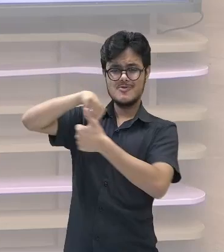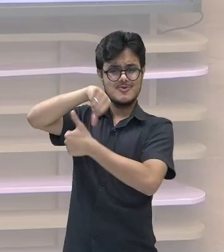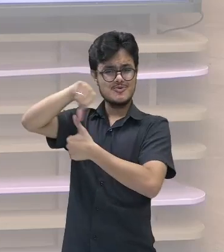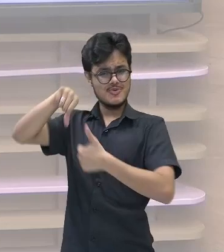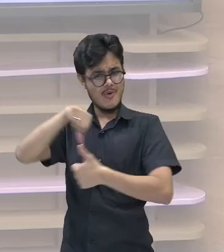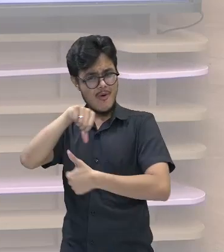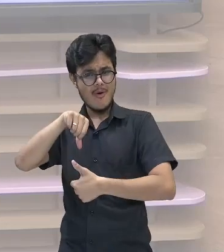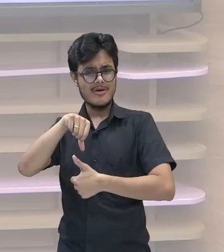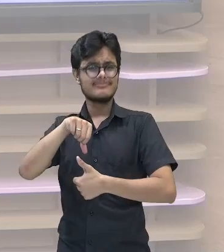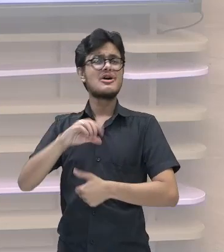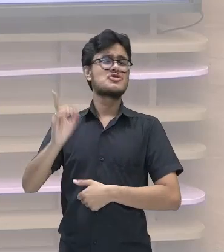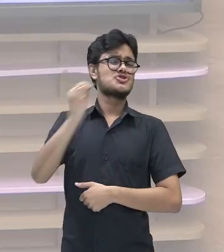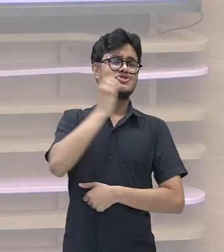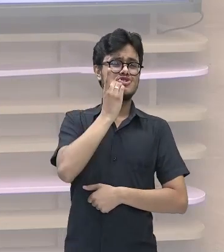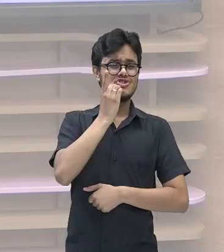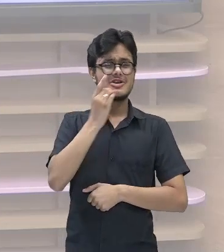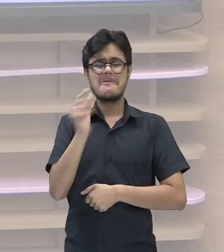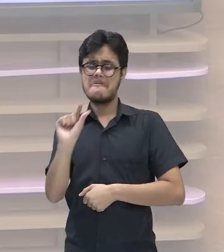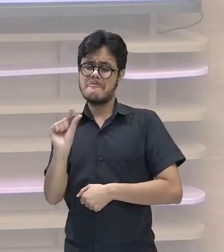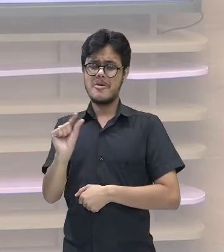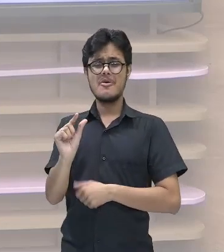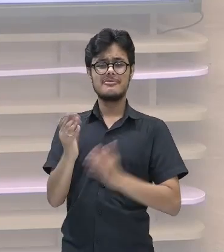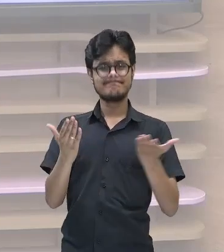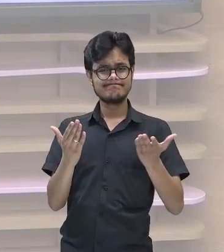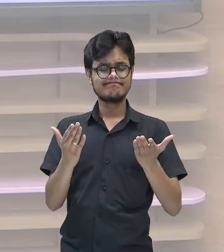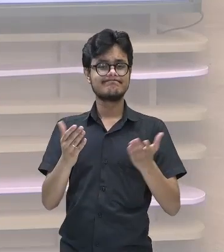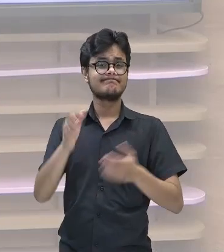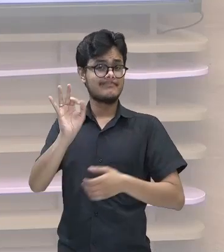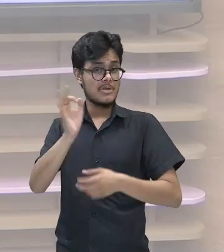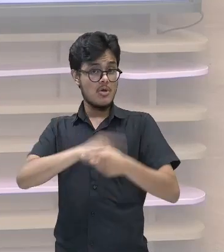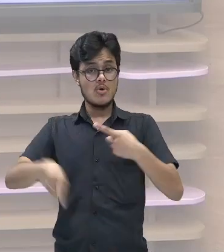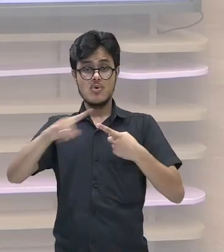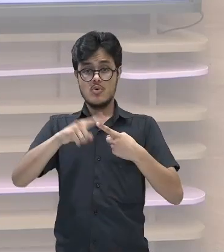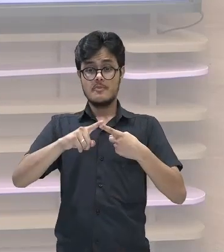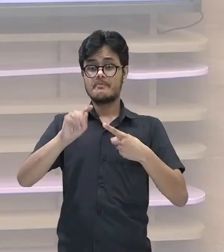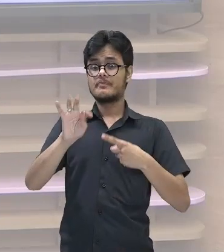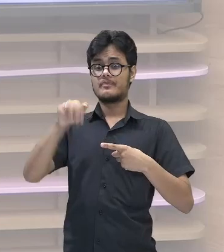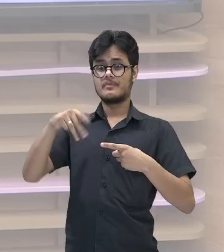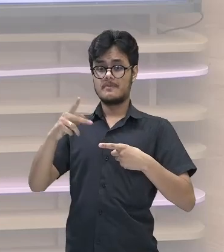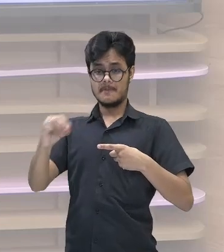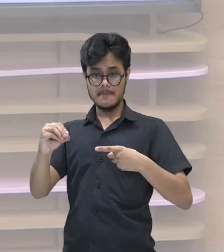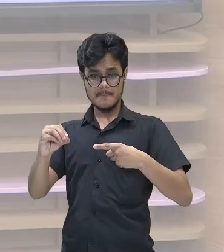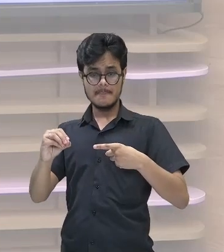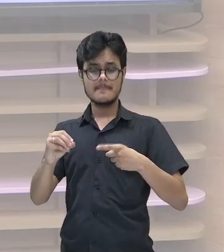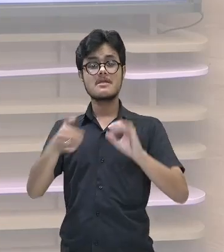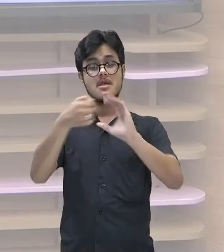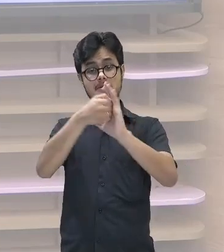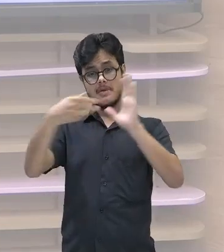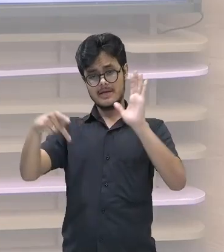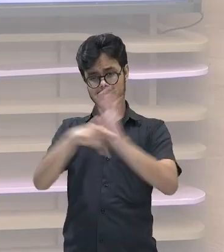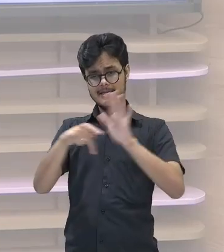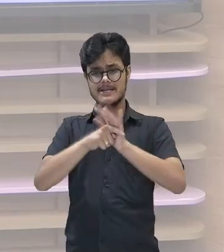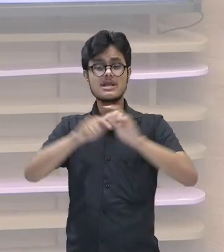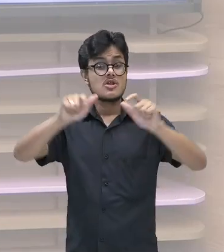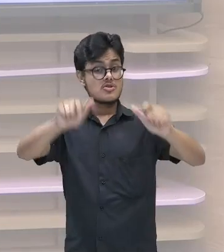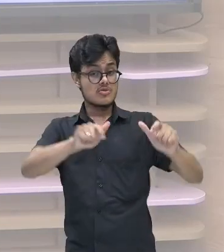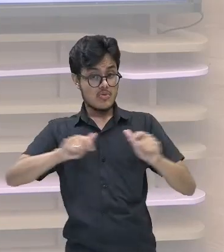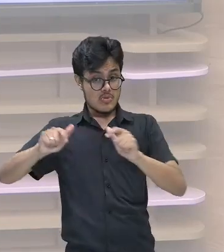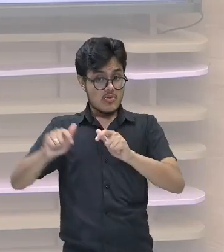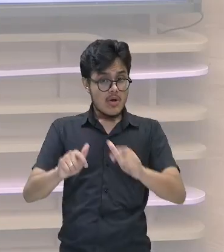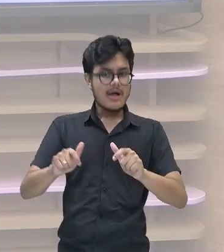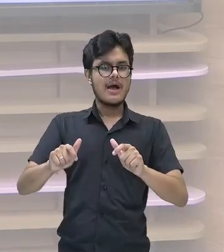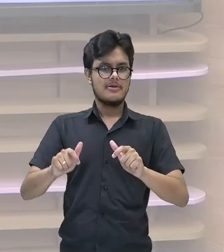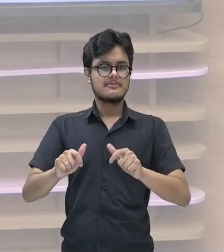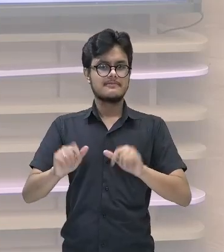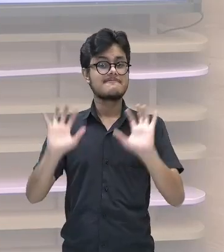de poucos dias. Então, o tempo atmosférico, ele se trata das características da atmosfera em um determinado